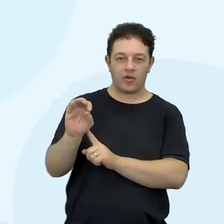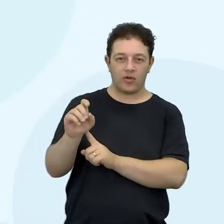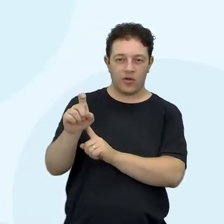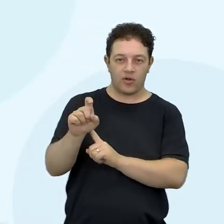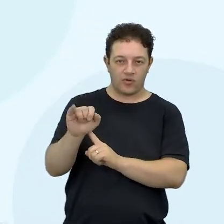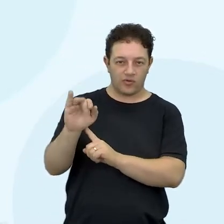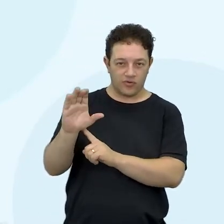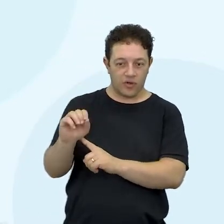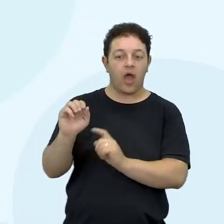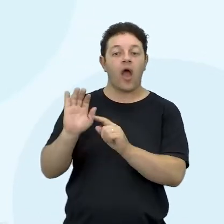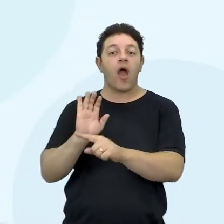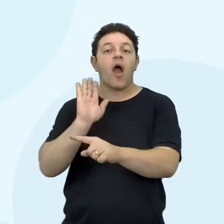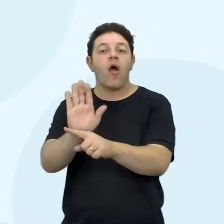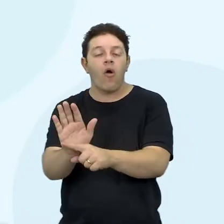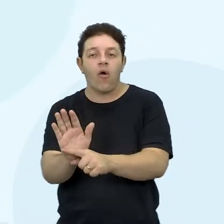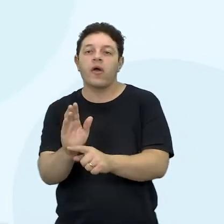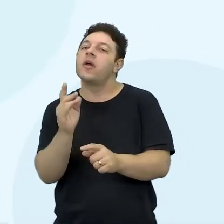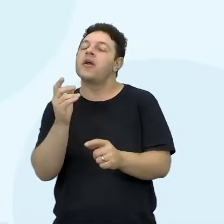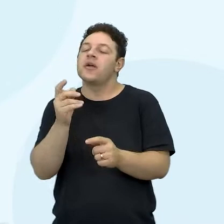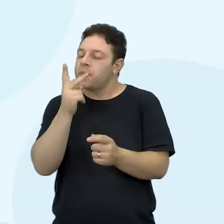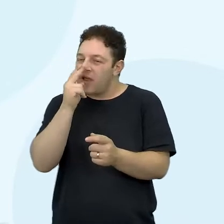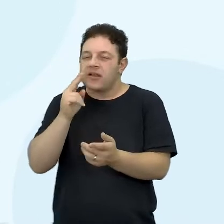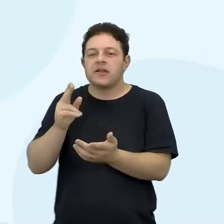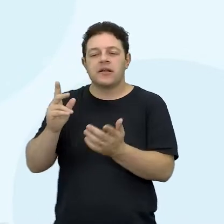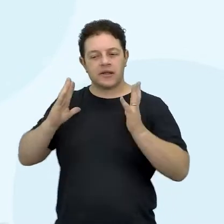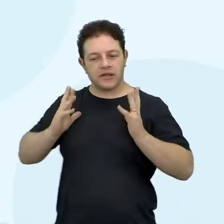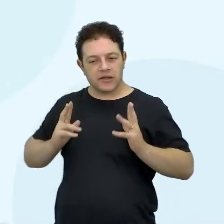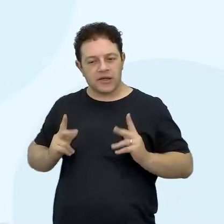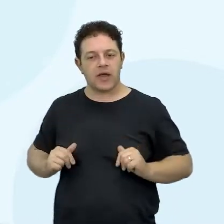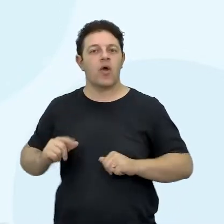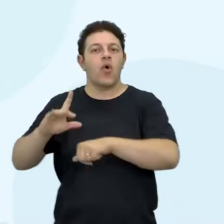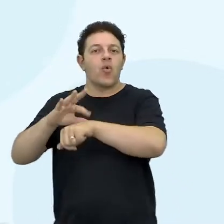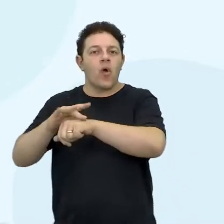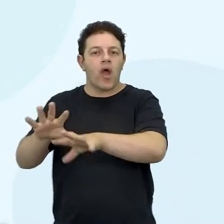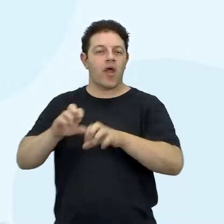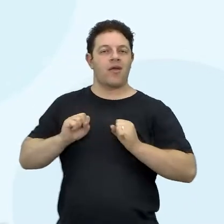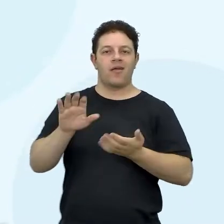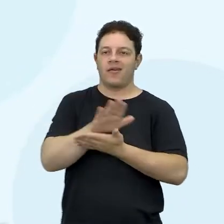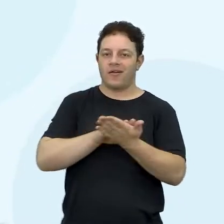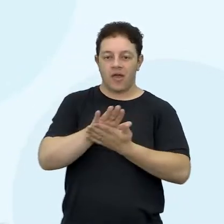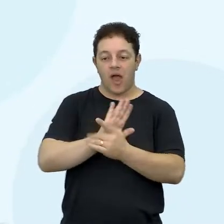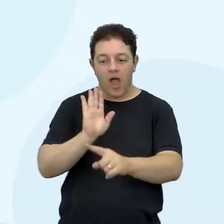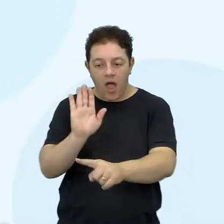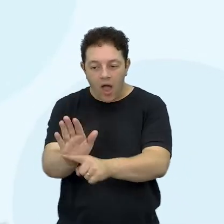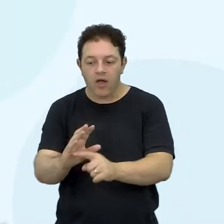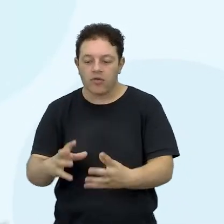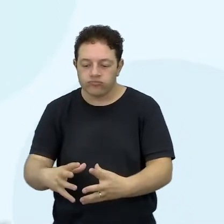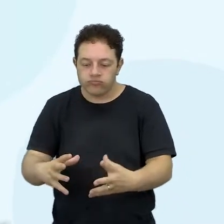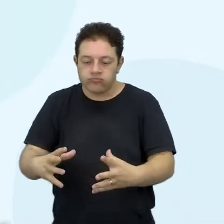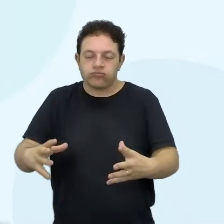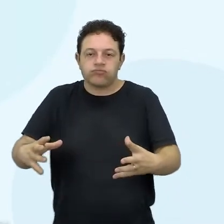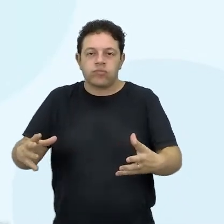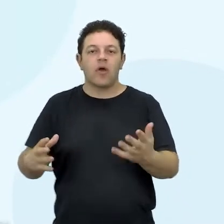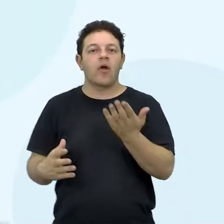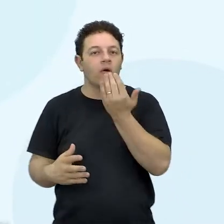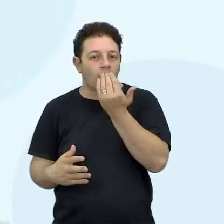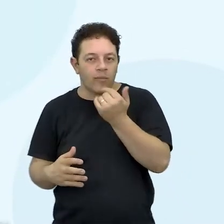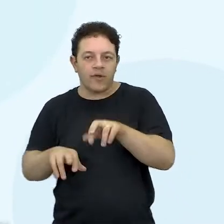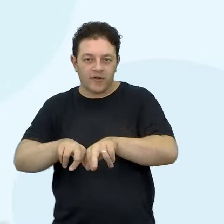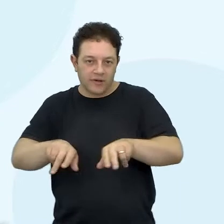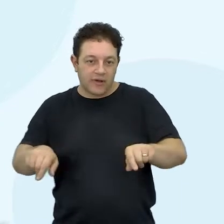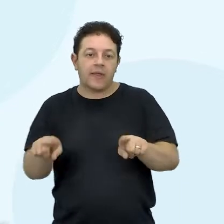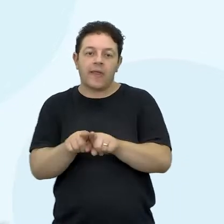controlar doenças provocadas por esses vetores, podem regular o crescimento da vegetação, podem ser inseridos, né,